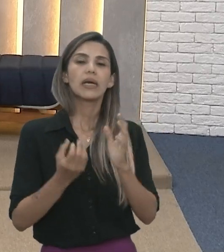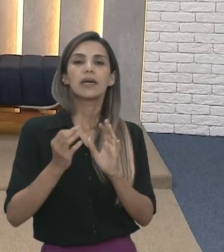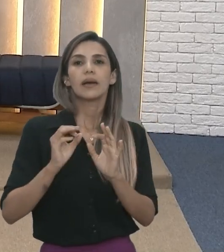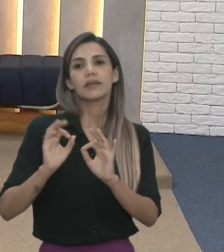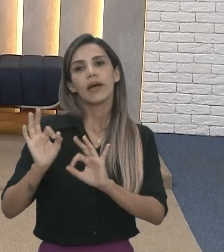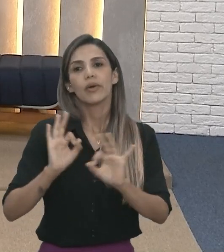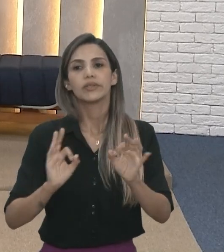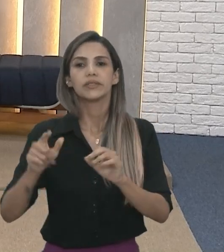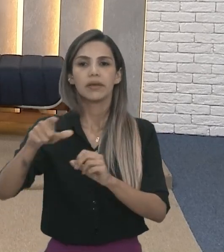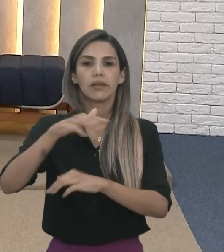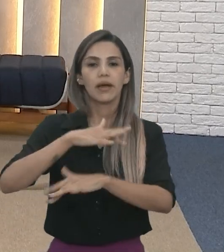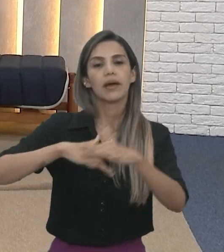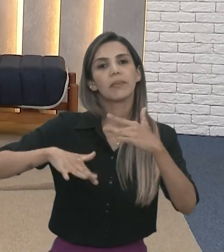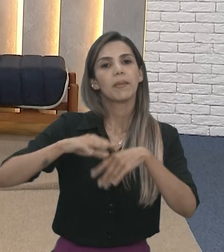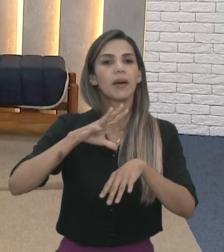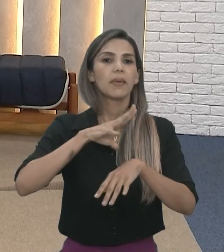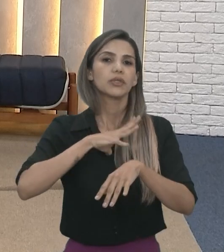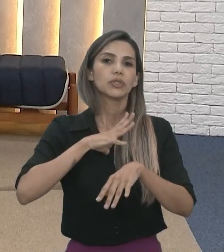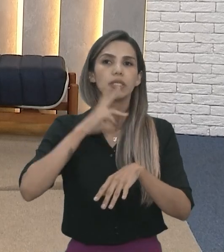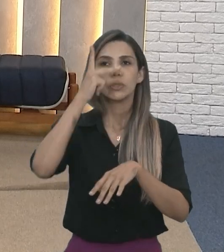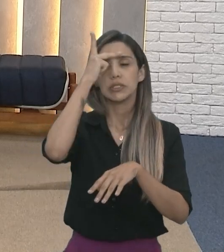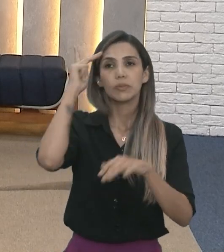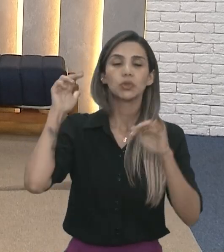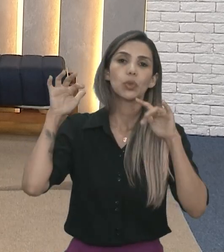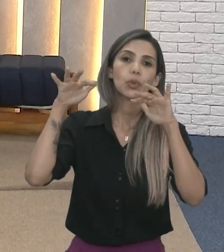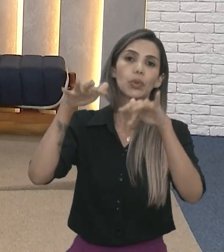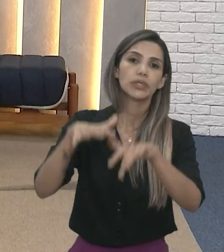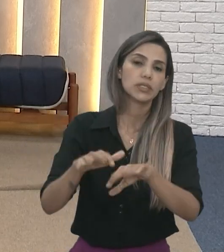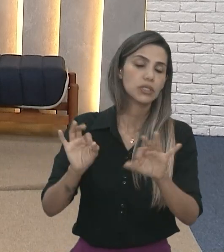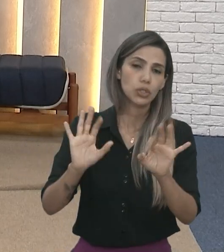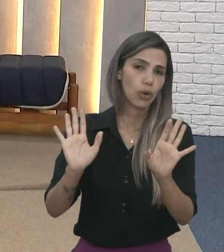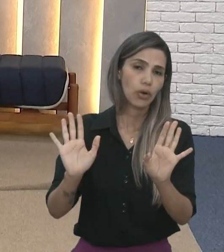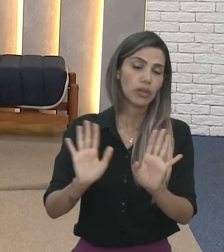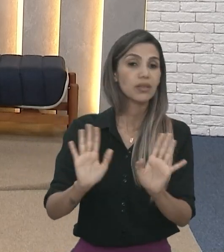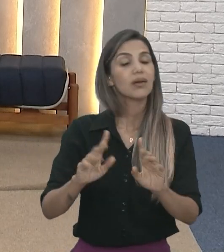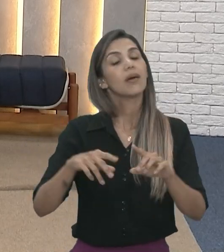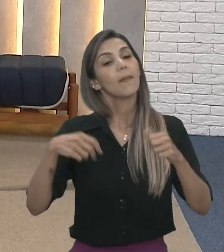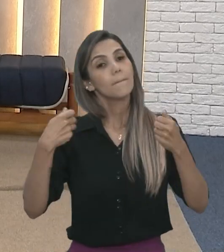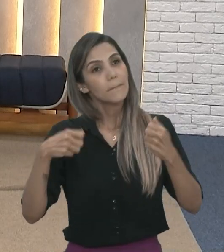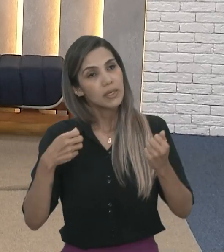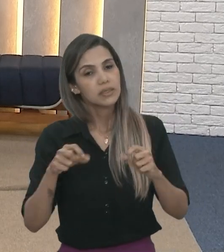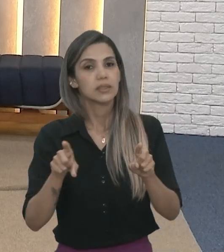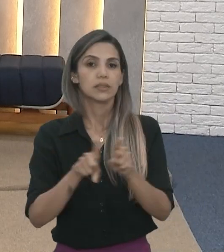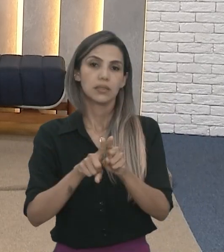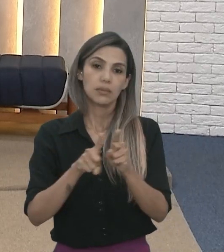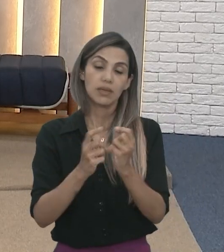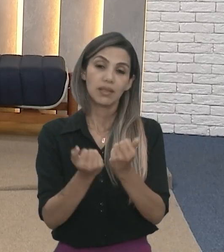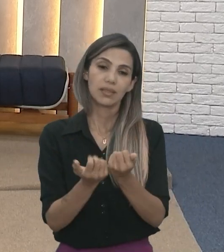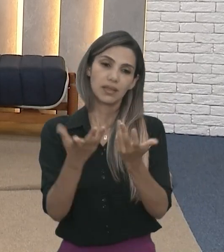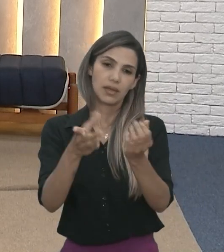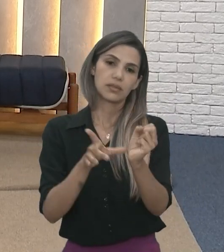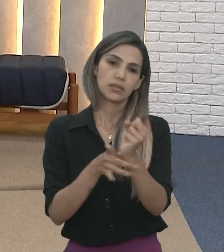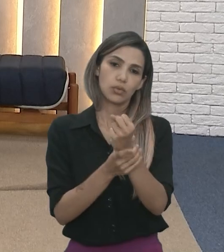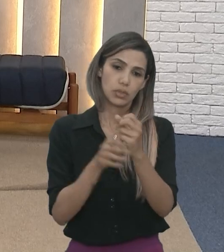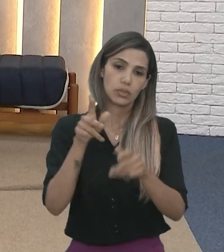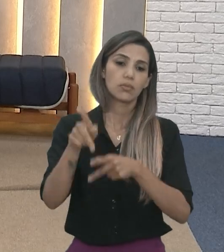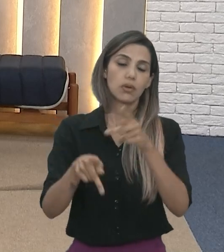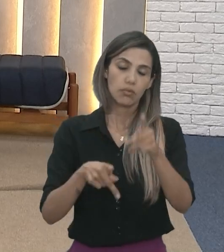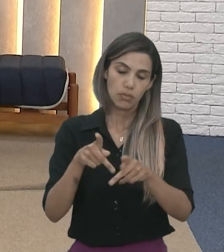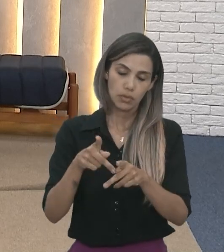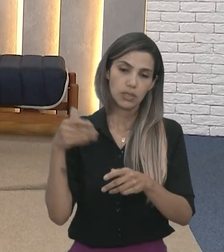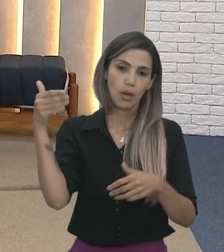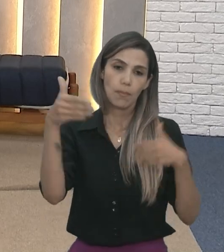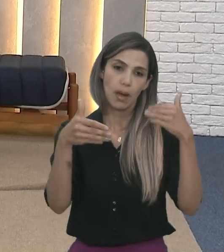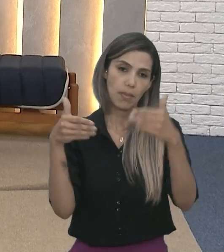da engenharia, da inspeção predial, ela é fundamental para que esse retorno seja com segurança, né? Com certeza. Quero aqui